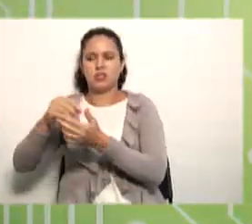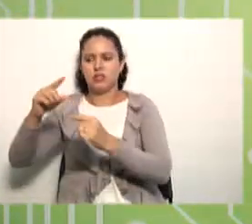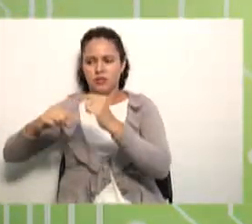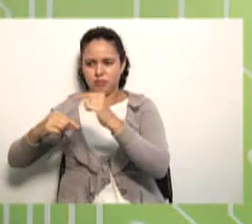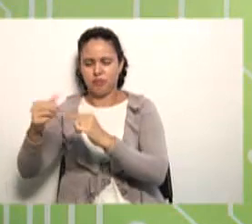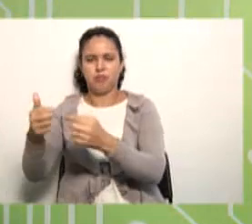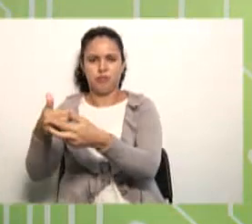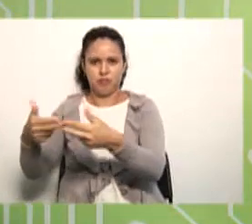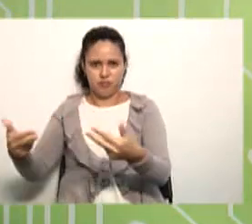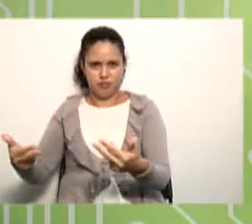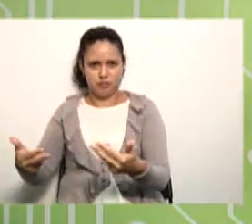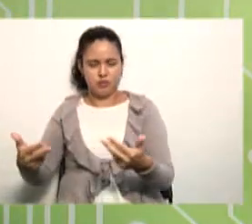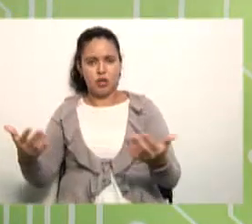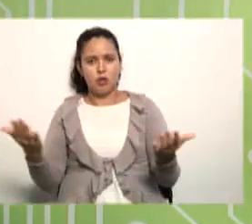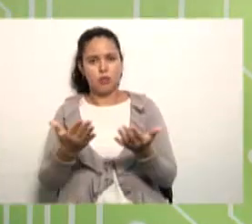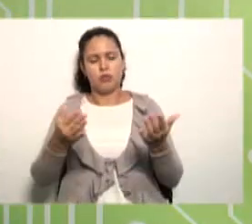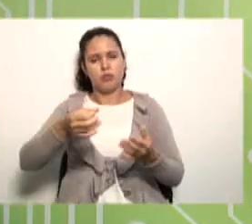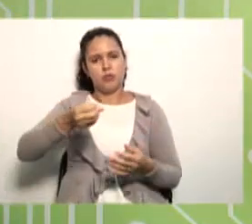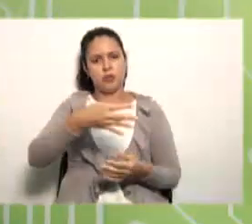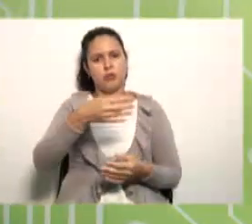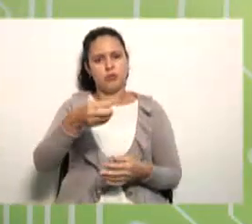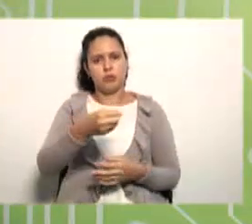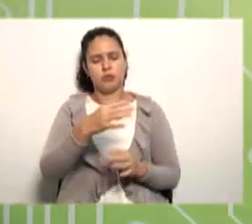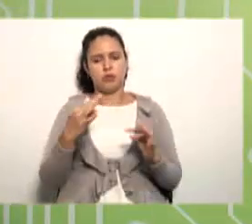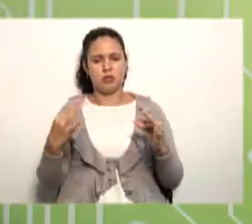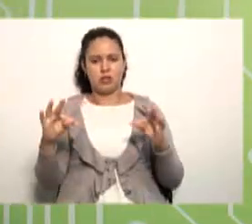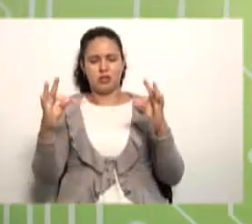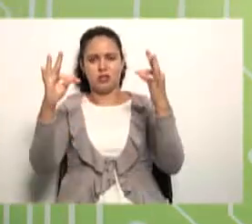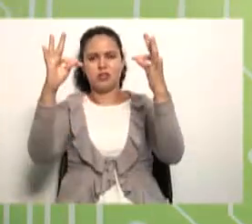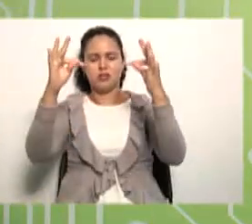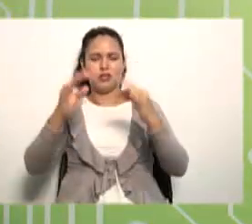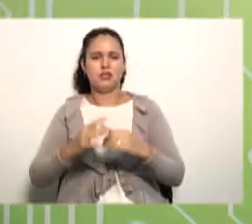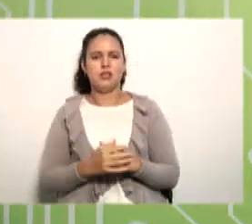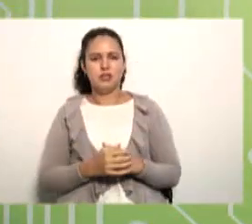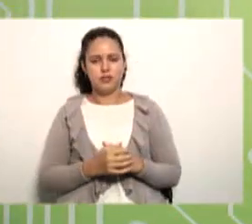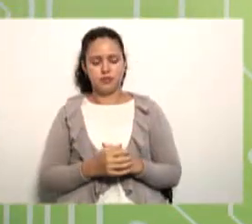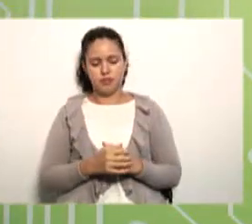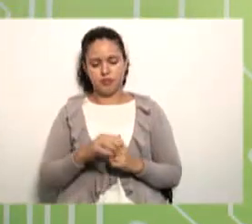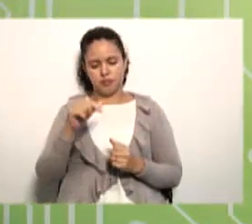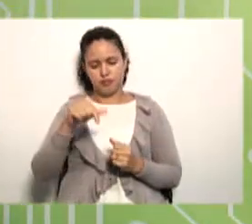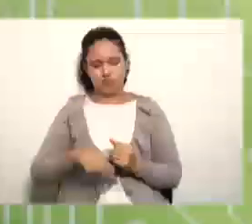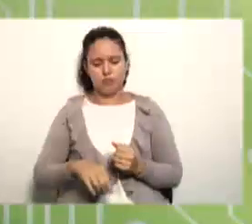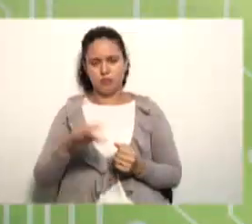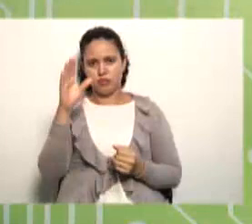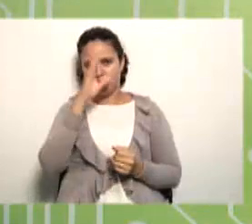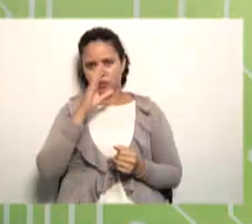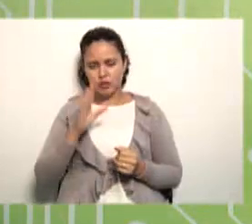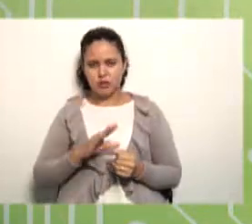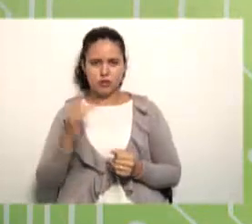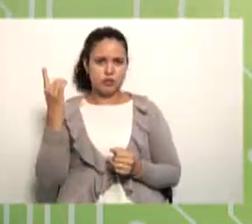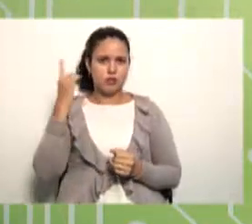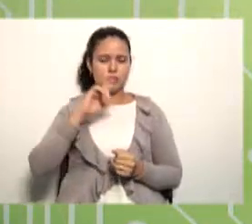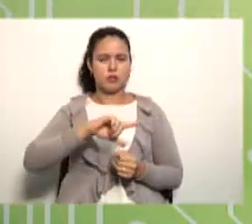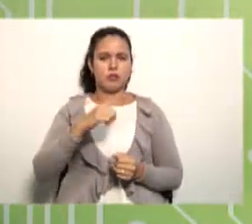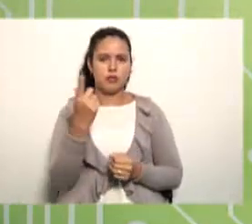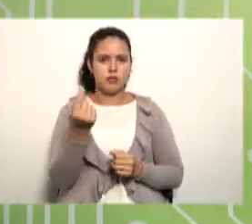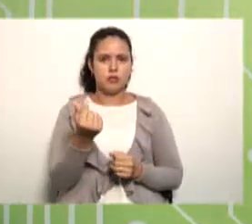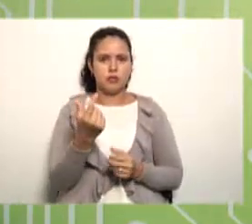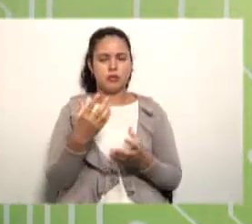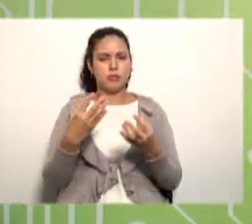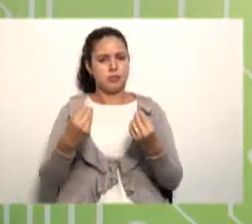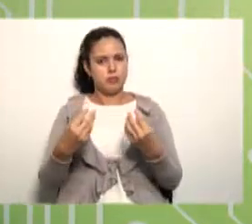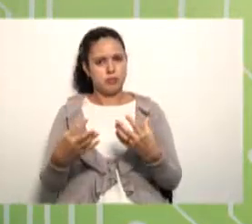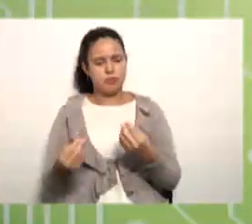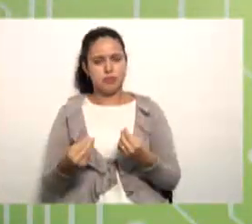de consumo. O Brasil é um país que ganhou muita riqueza nos últimos anos. Nas últimas décadas, a gente enriqueceu